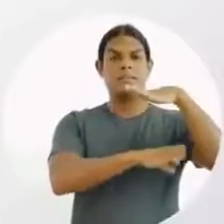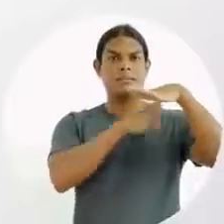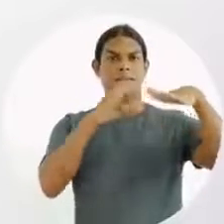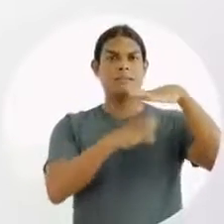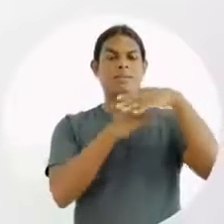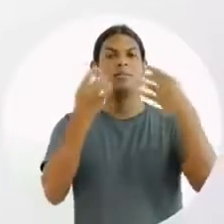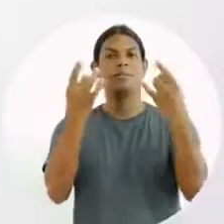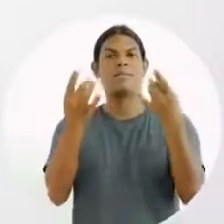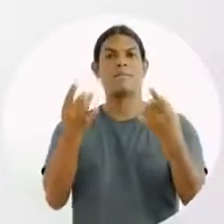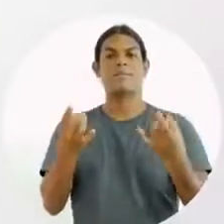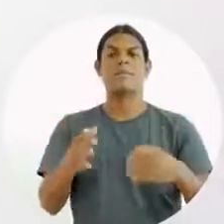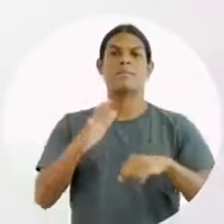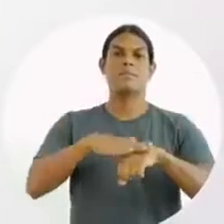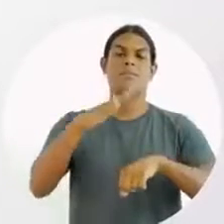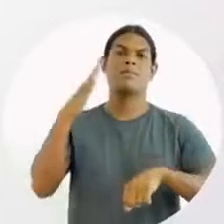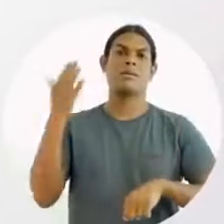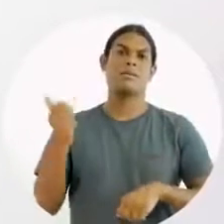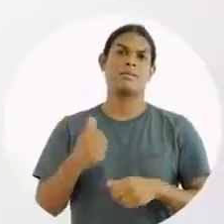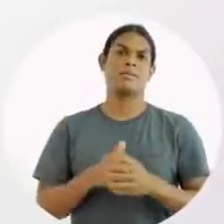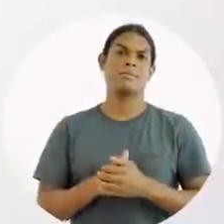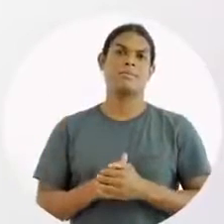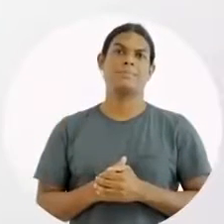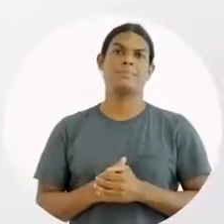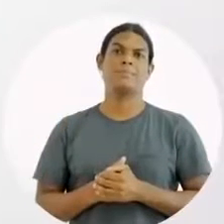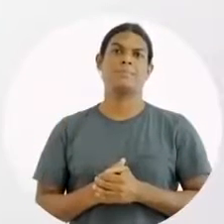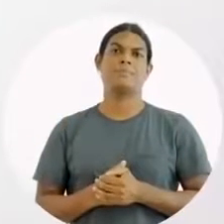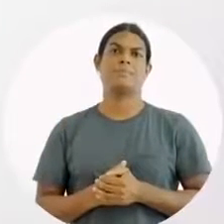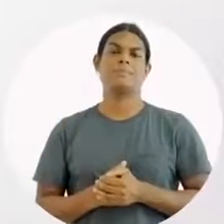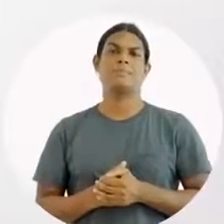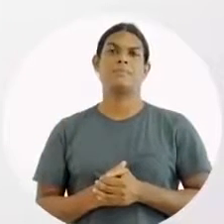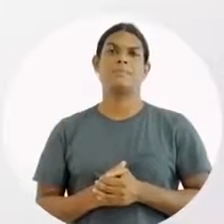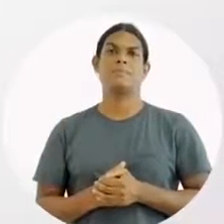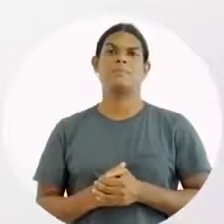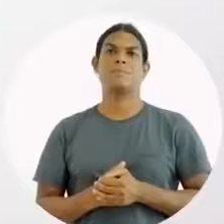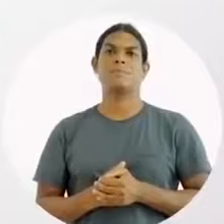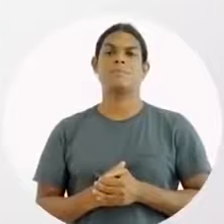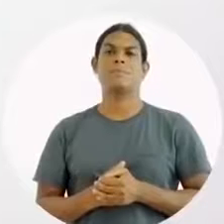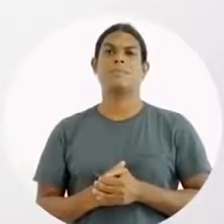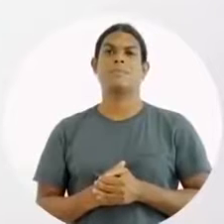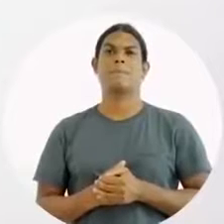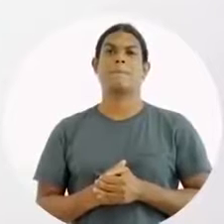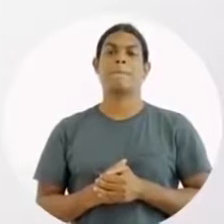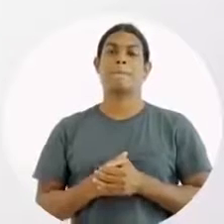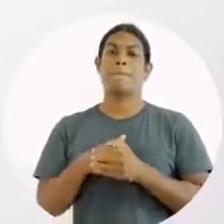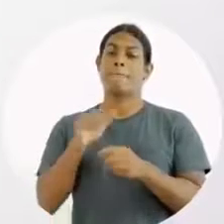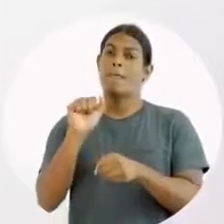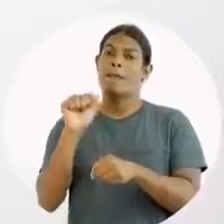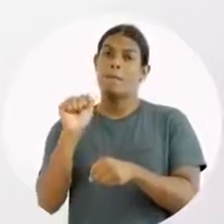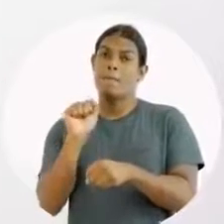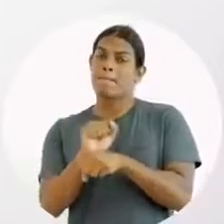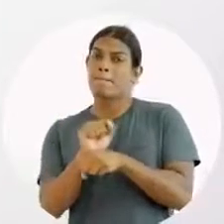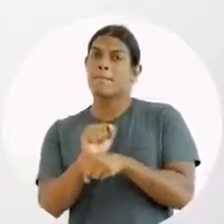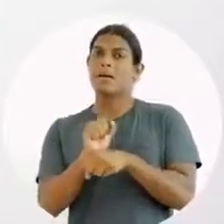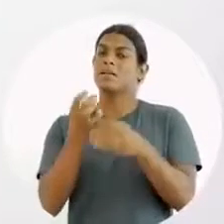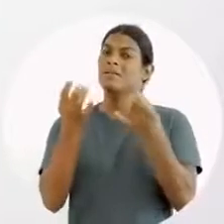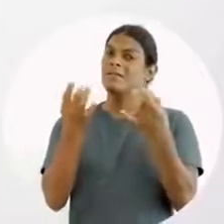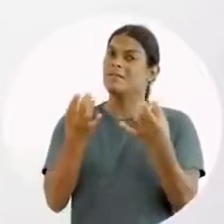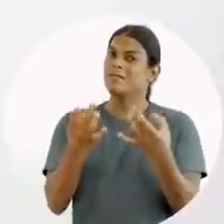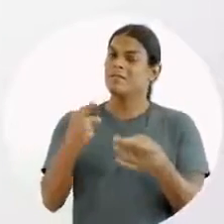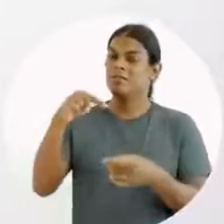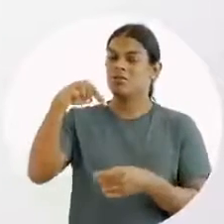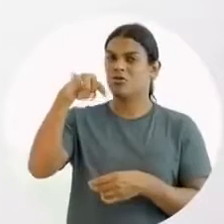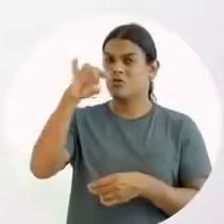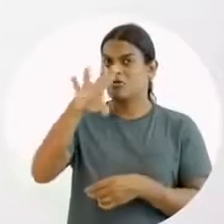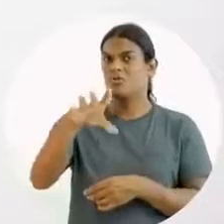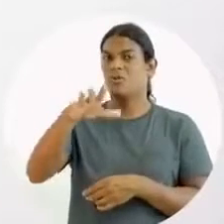mercados. Eu deixo de exclusivamente oferecer o meu produto no mercado local e passo a ir para